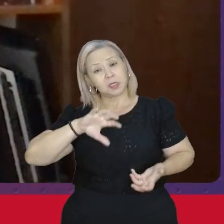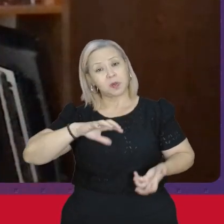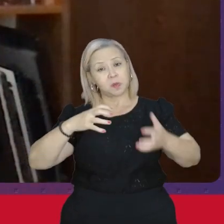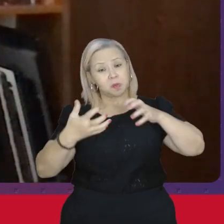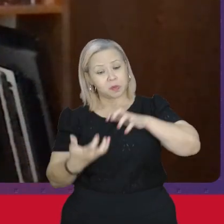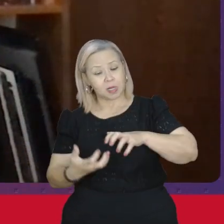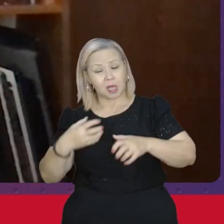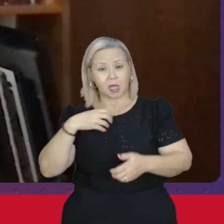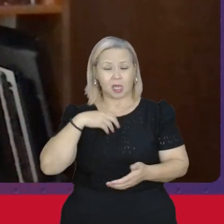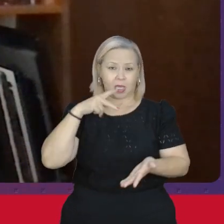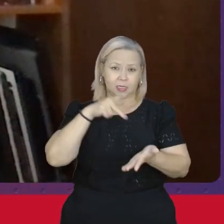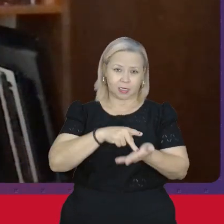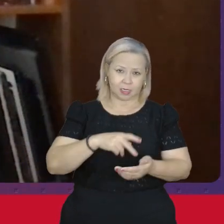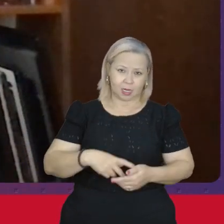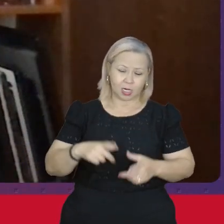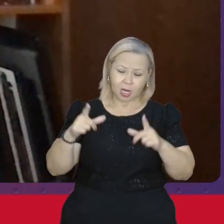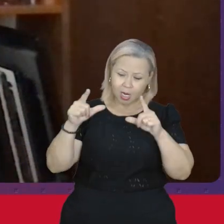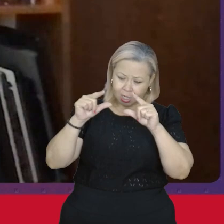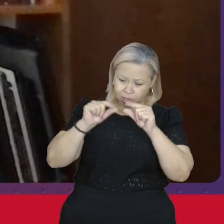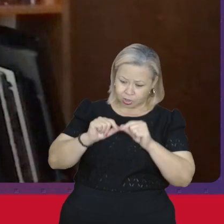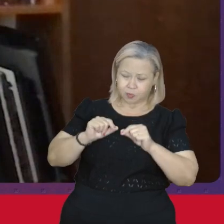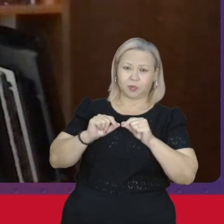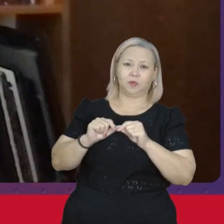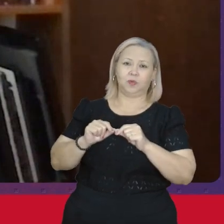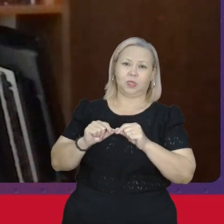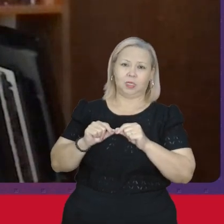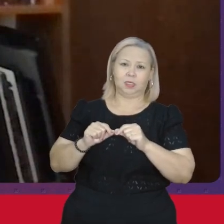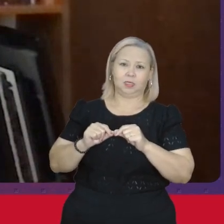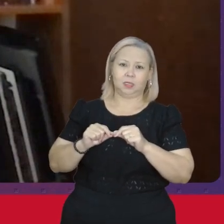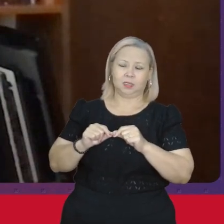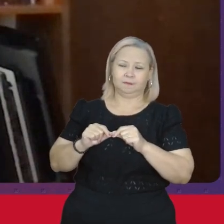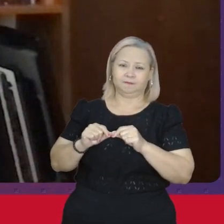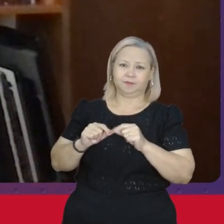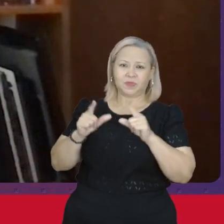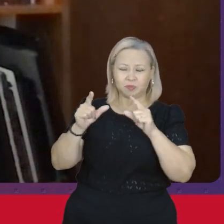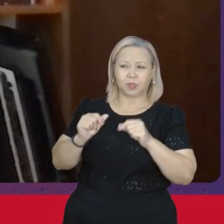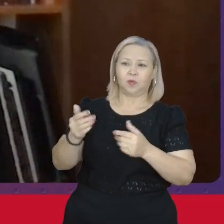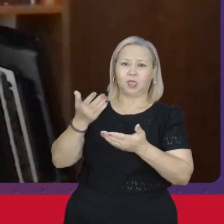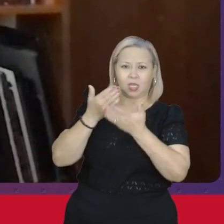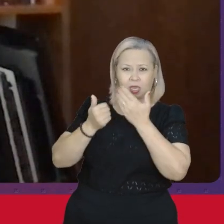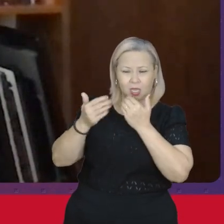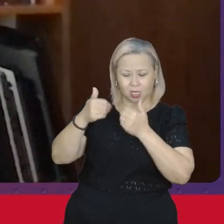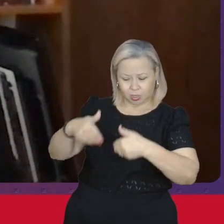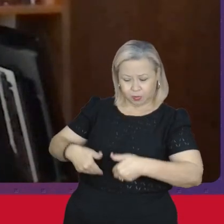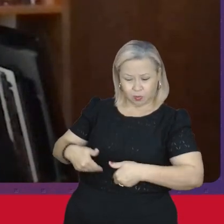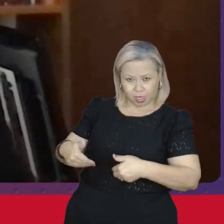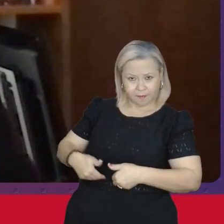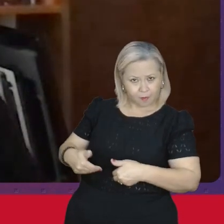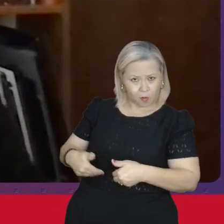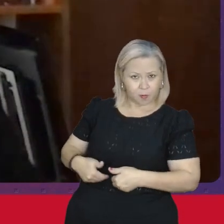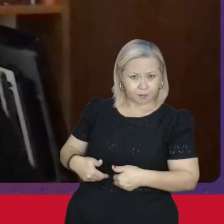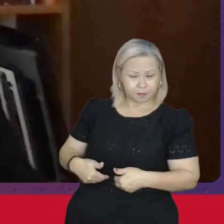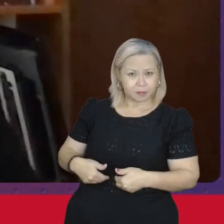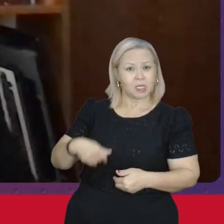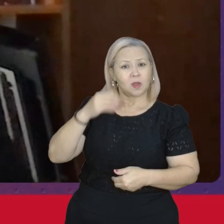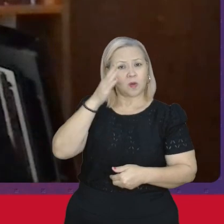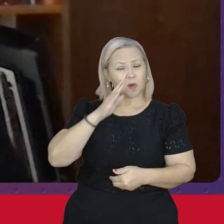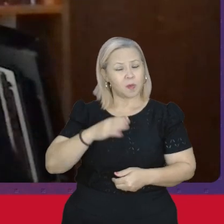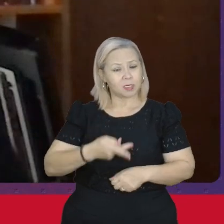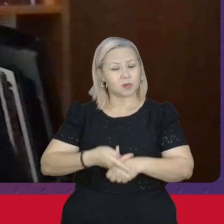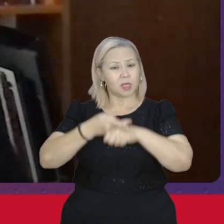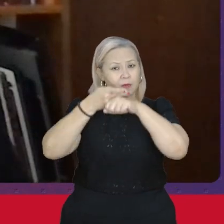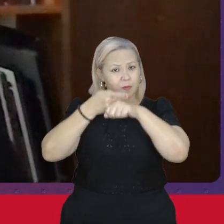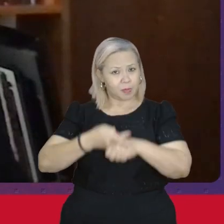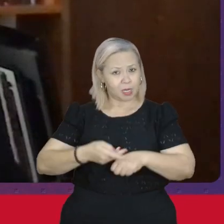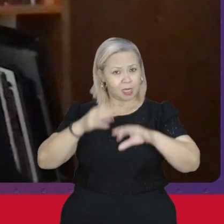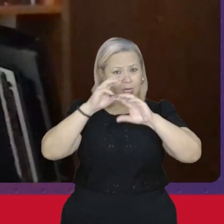essa situação e reduzir a população em situação de fome, tanto que o Brasil foi premiado nas